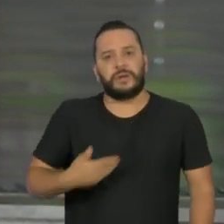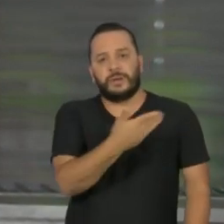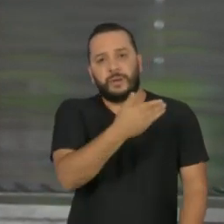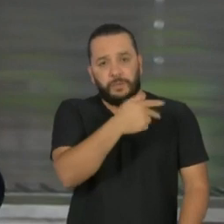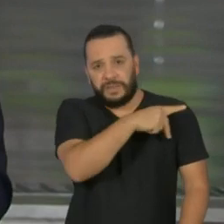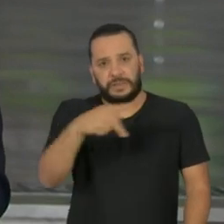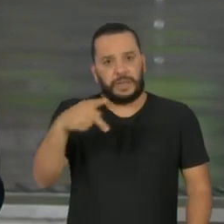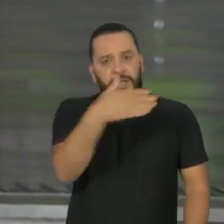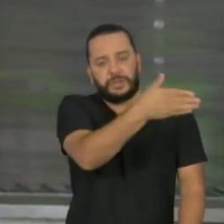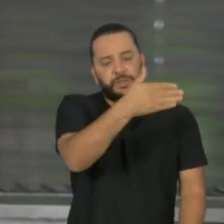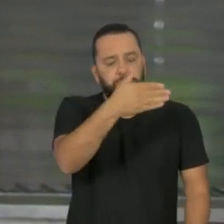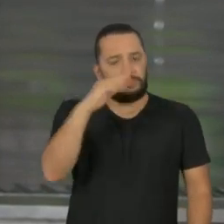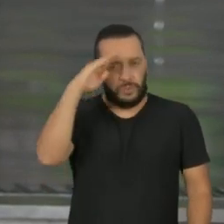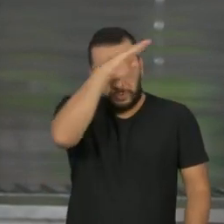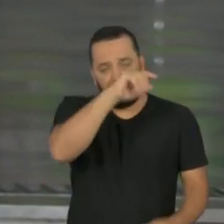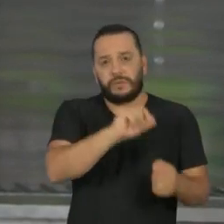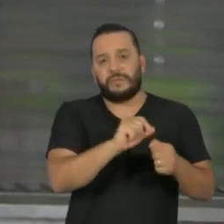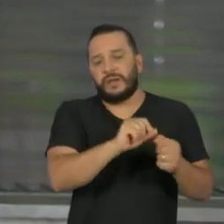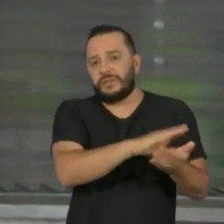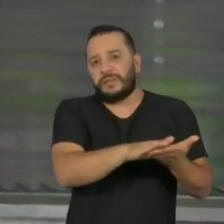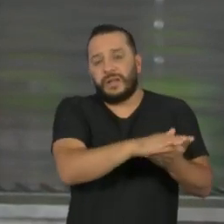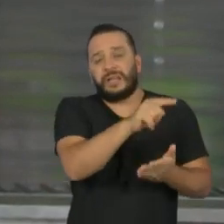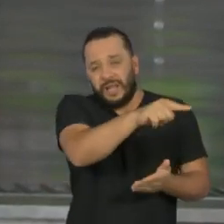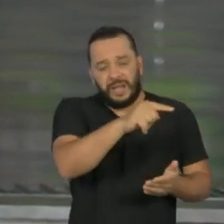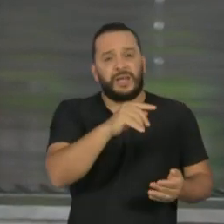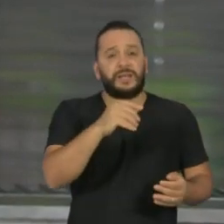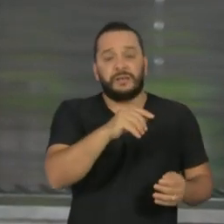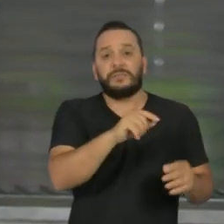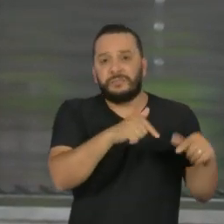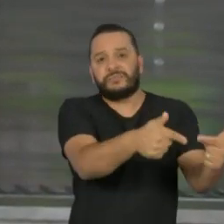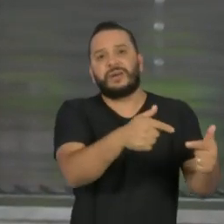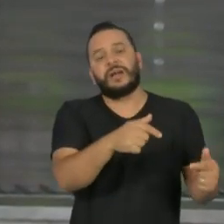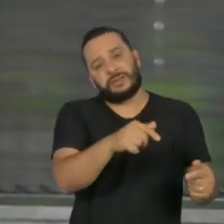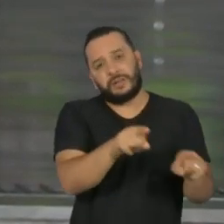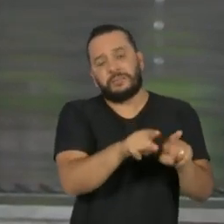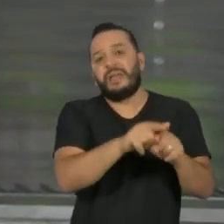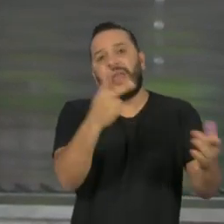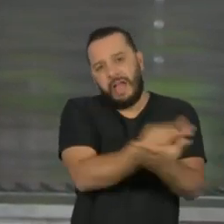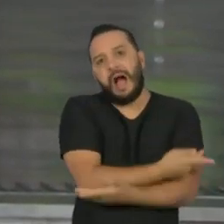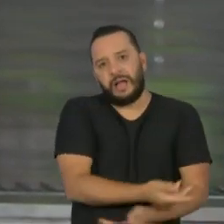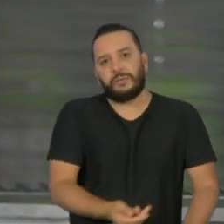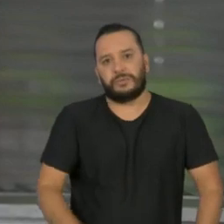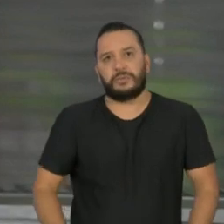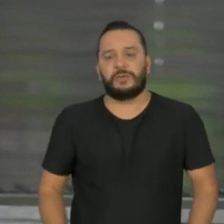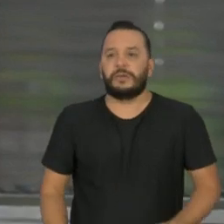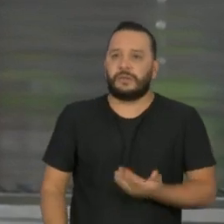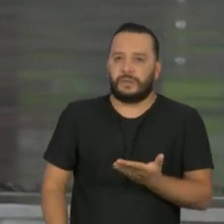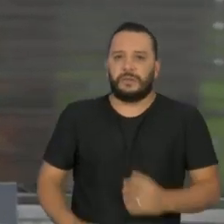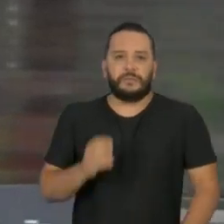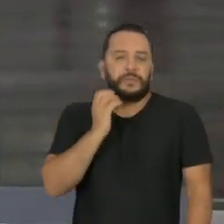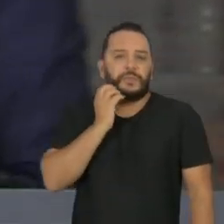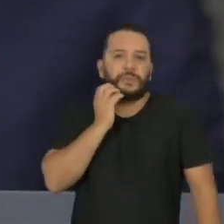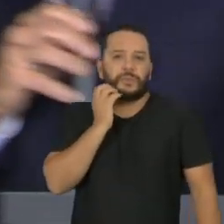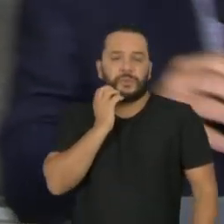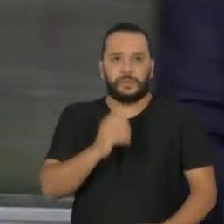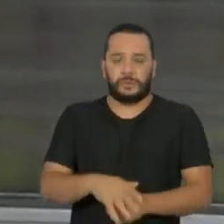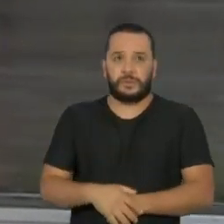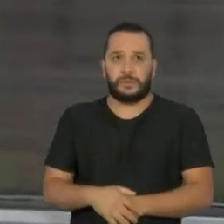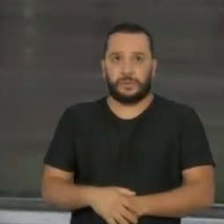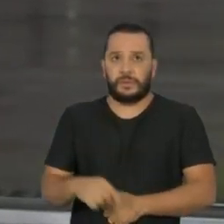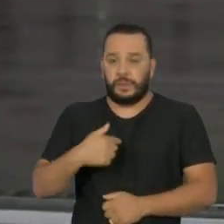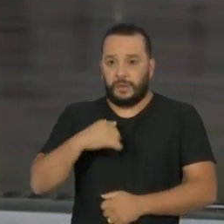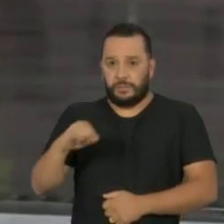que, lamentavelmente, ele não faz. E quando faz, faz errado. Vamos agora... Pois não, Bruno, perdão, por favor. Só queria